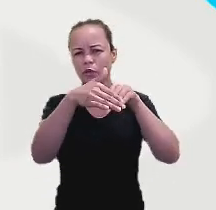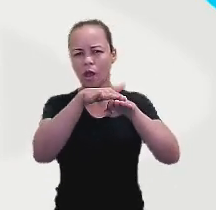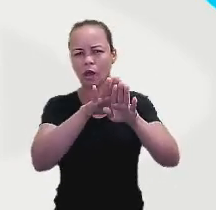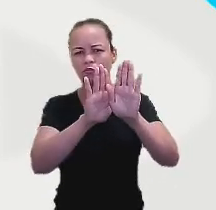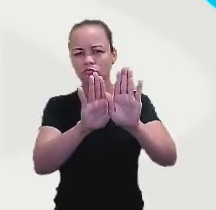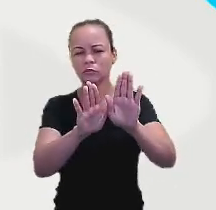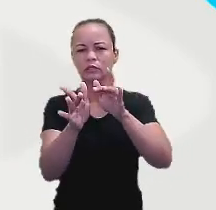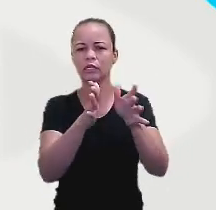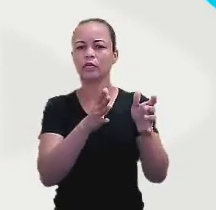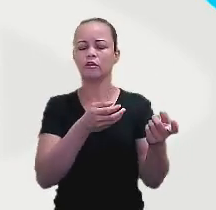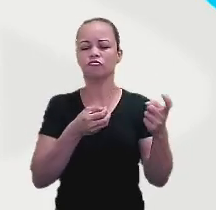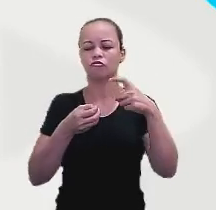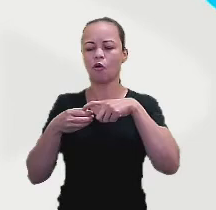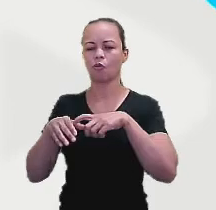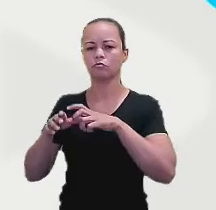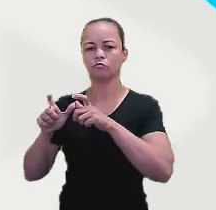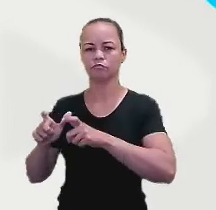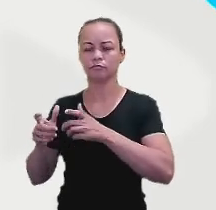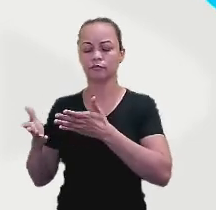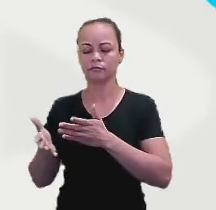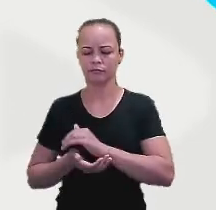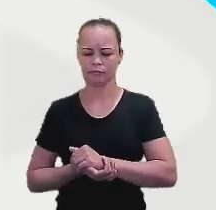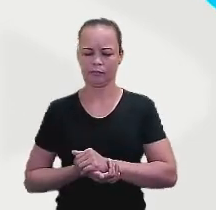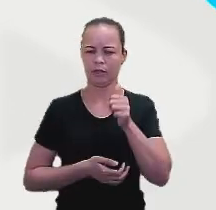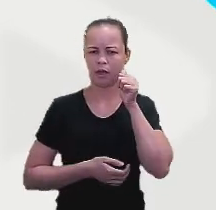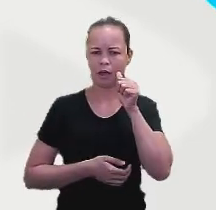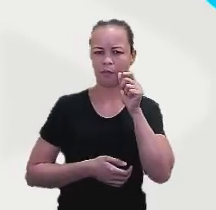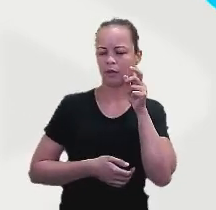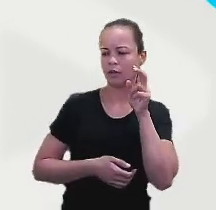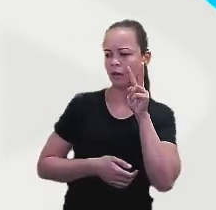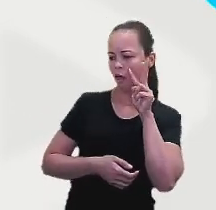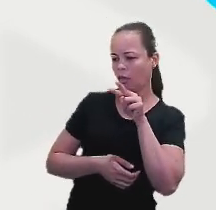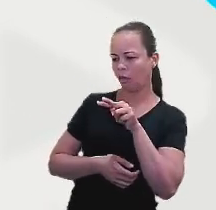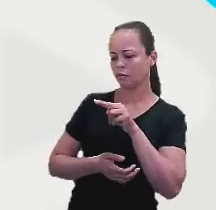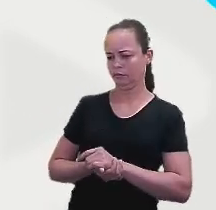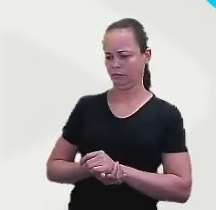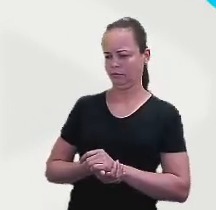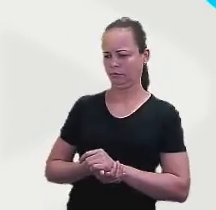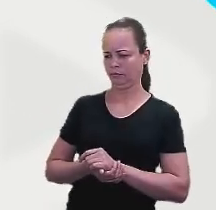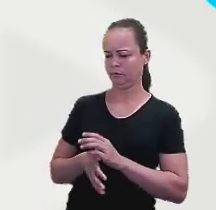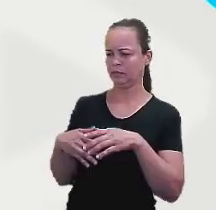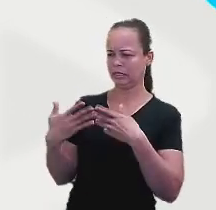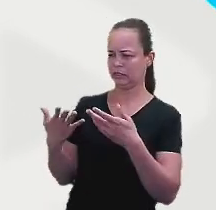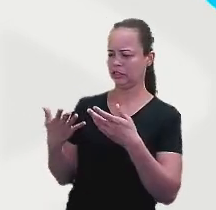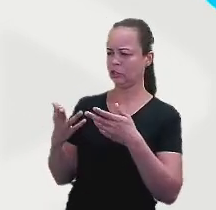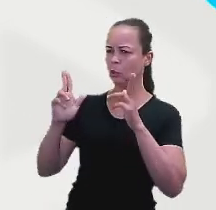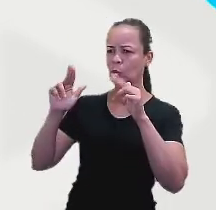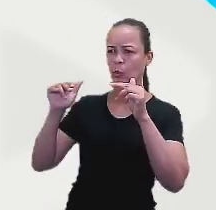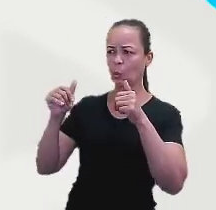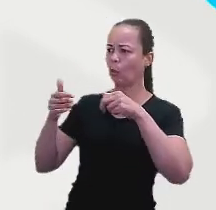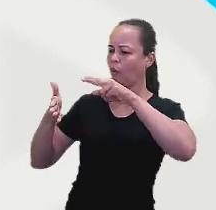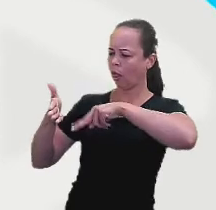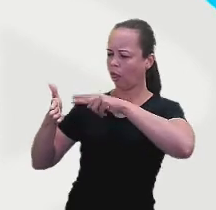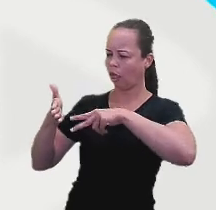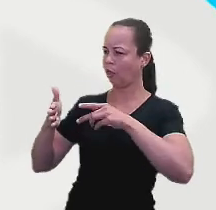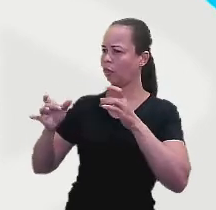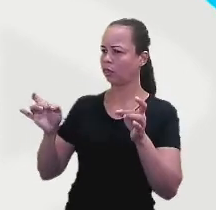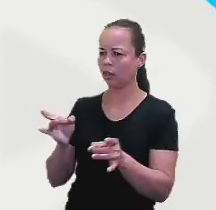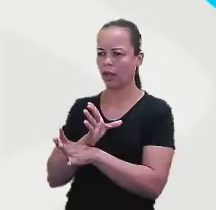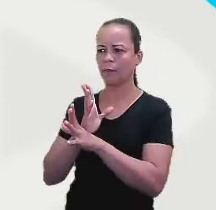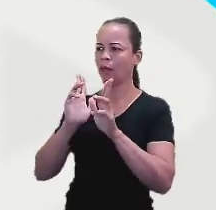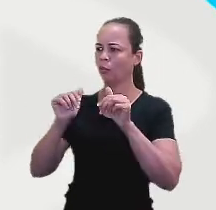estava. E aí ela olha bastante admirada e fala: desse jeito você nunca vai terminar de ler um livro